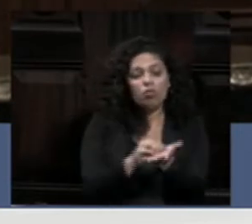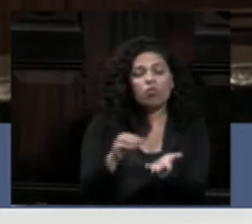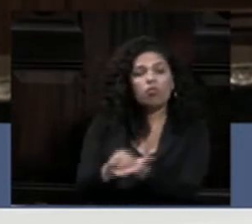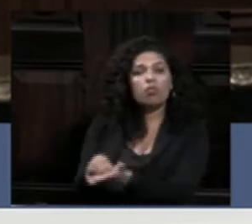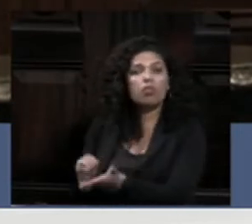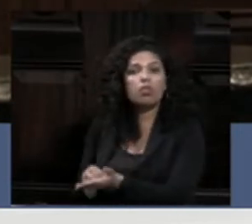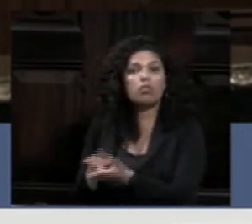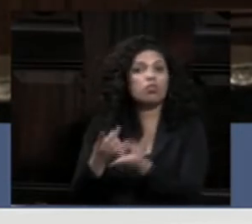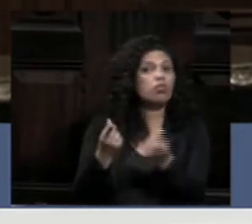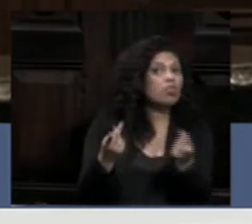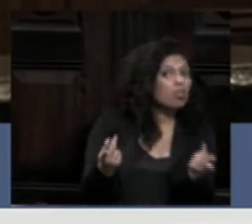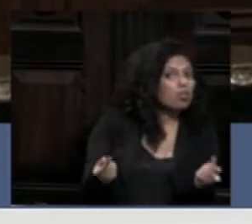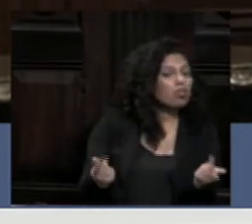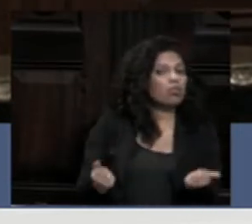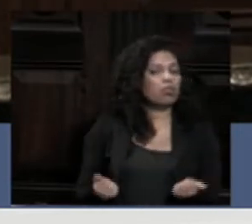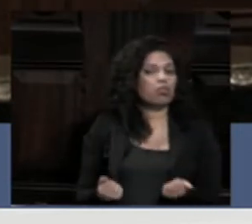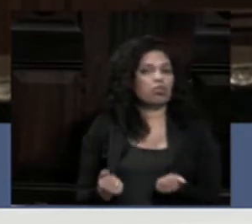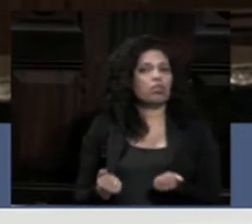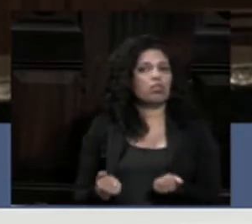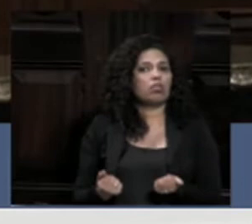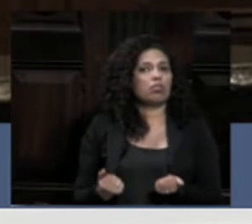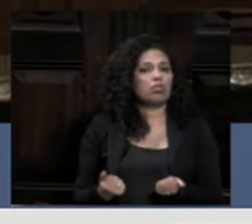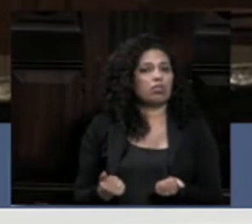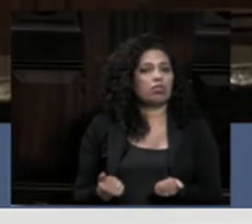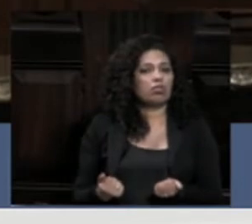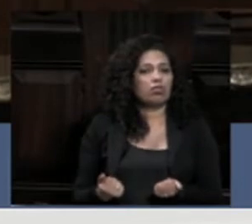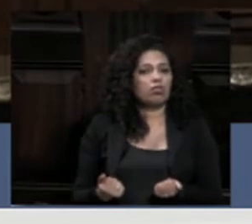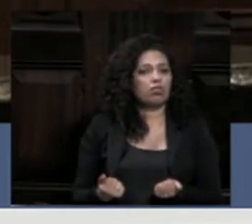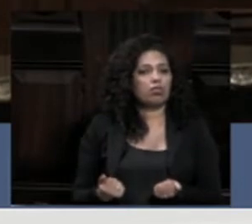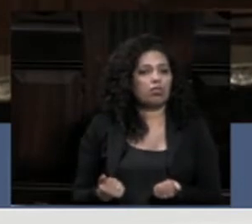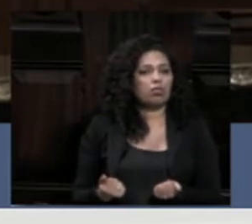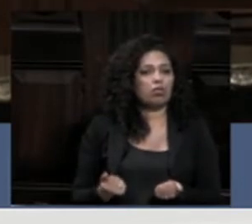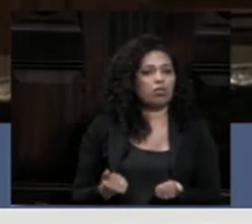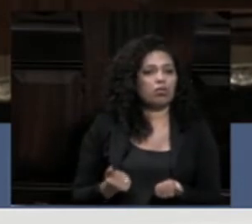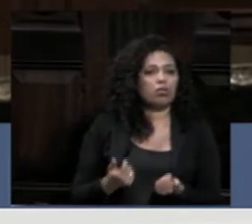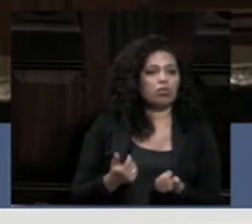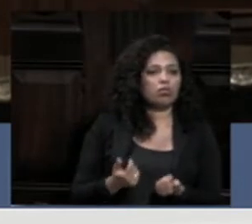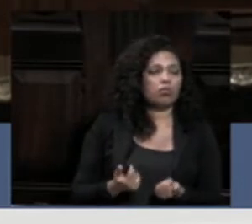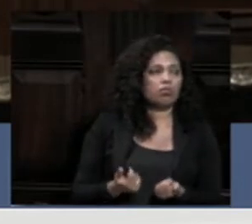demais universidades. Então, com certeza,